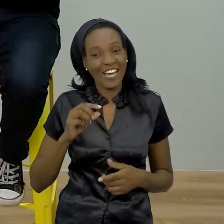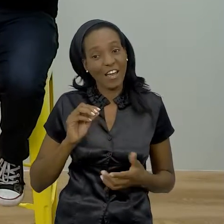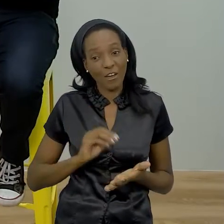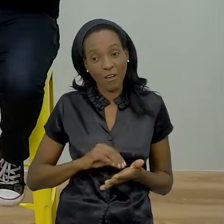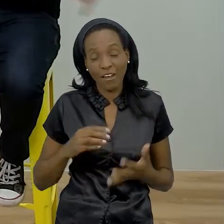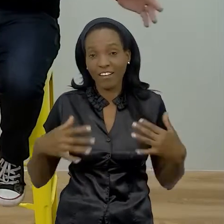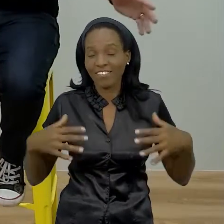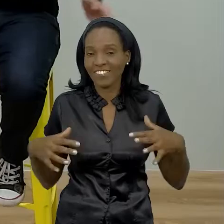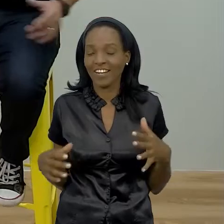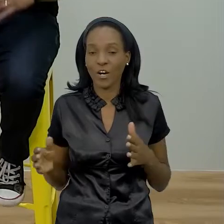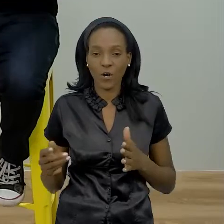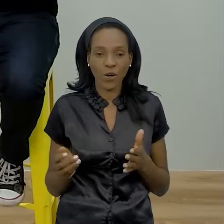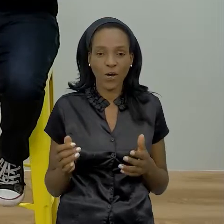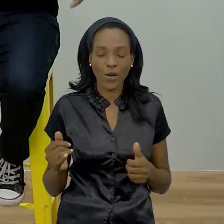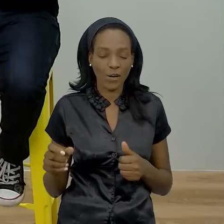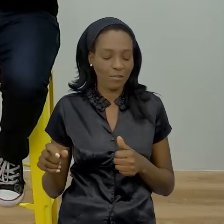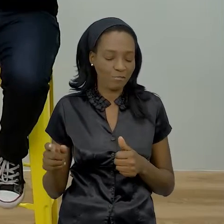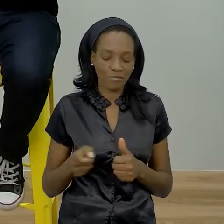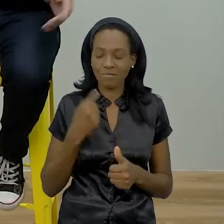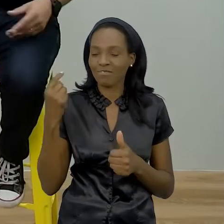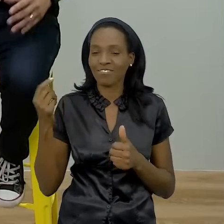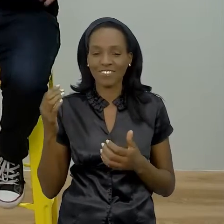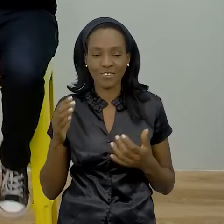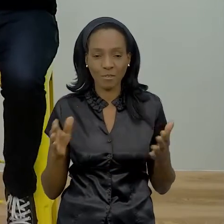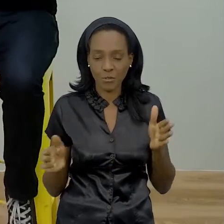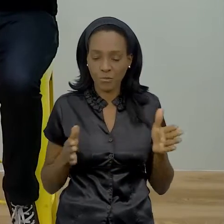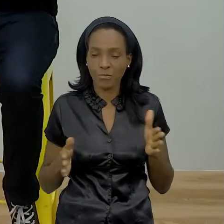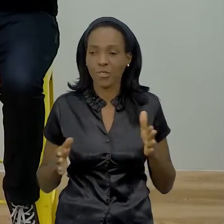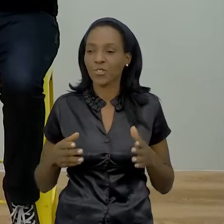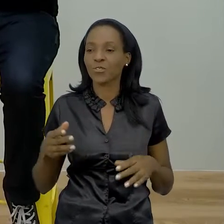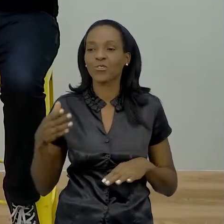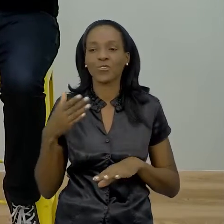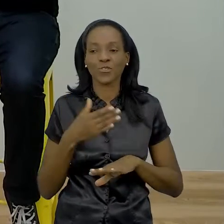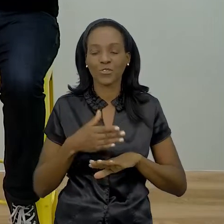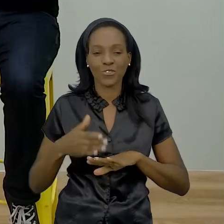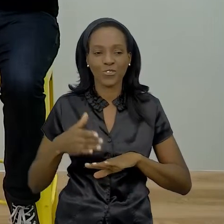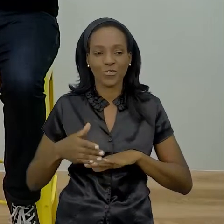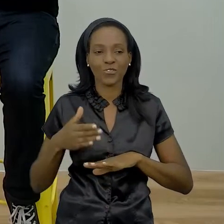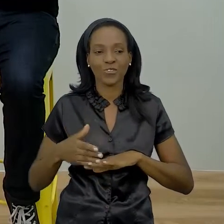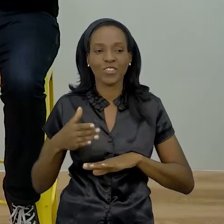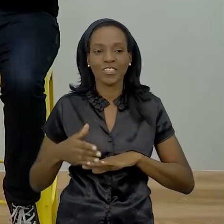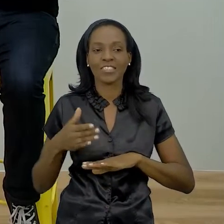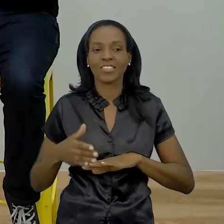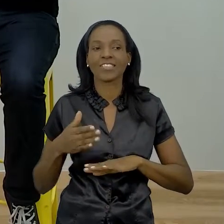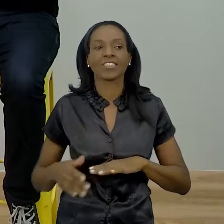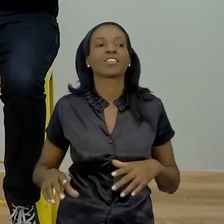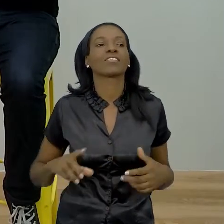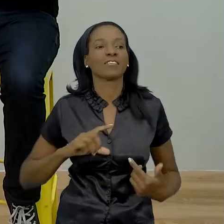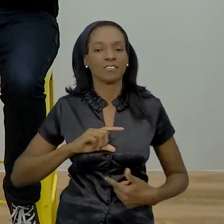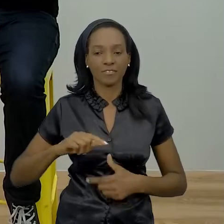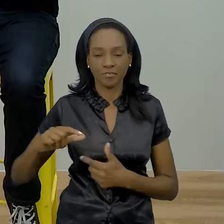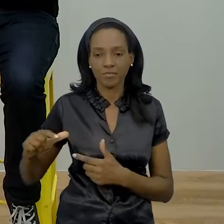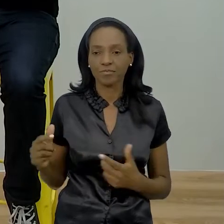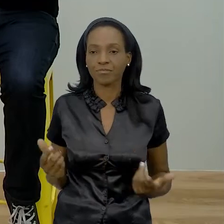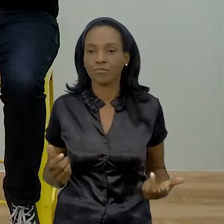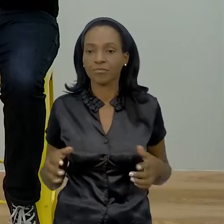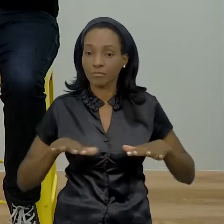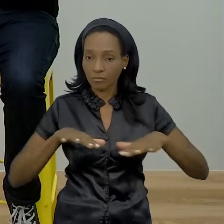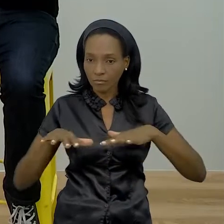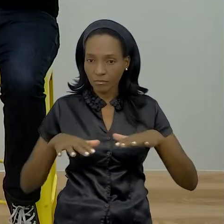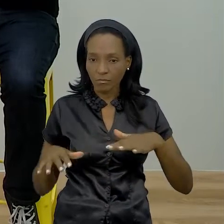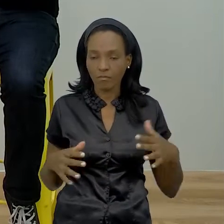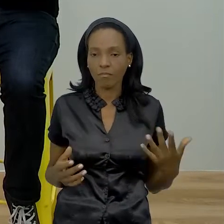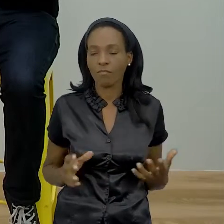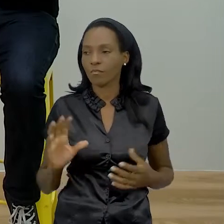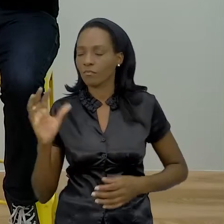de modernismo. E depois fala contemporâneo. Mas se você for olhar a diferença de um movimento que acontece de um